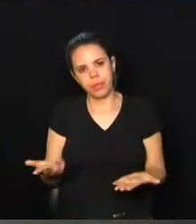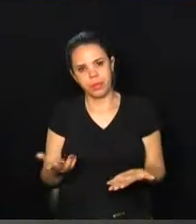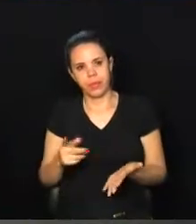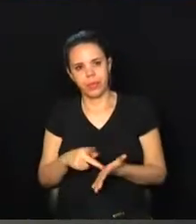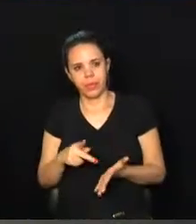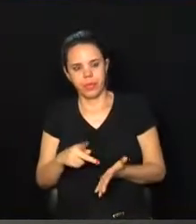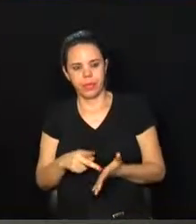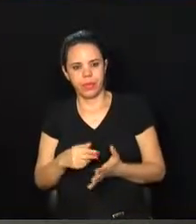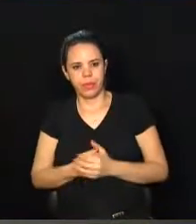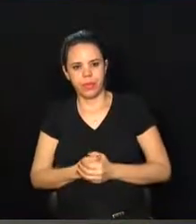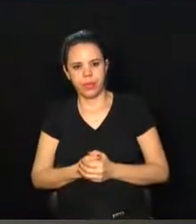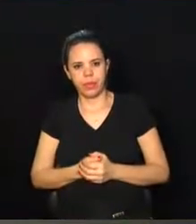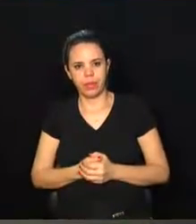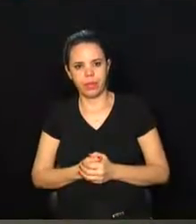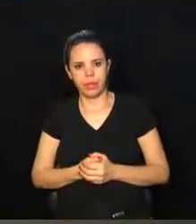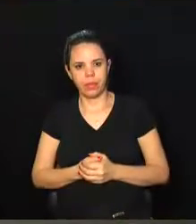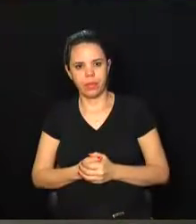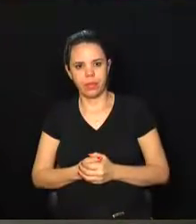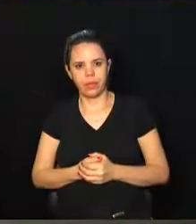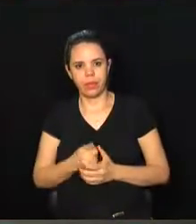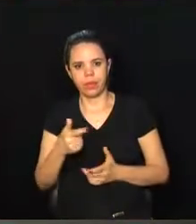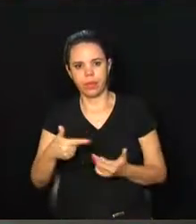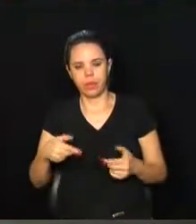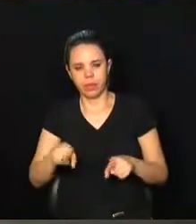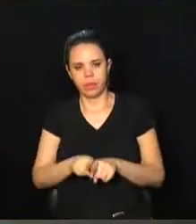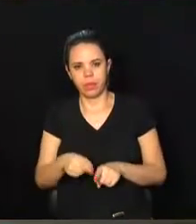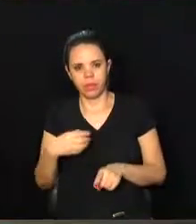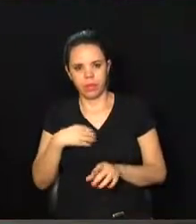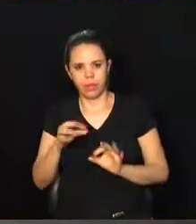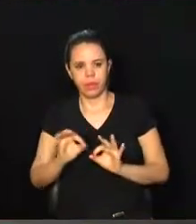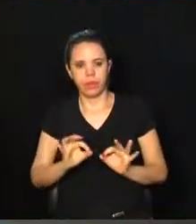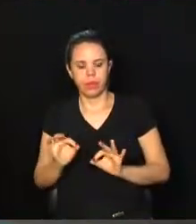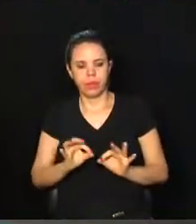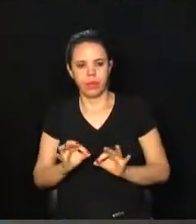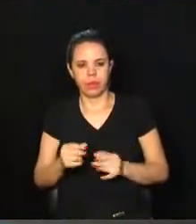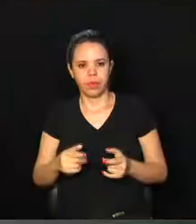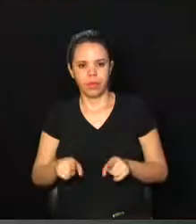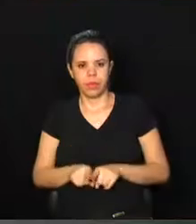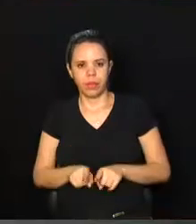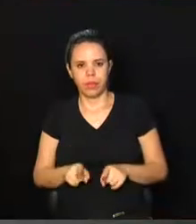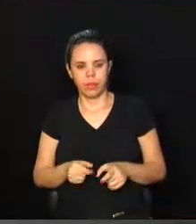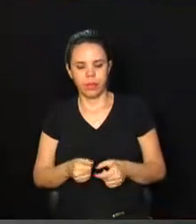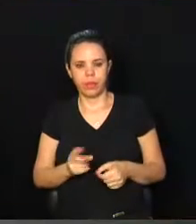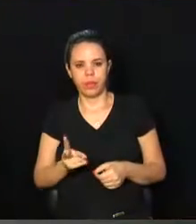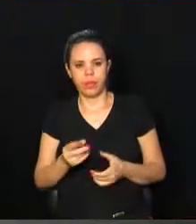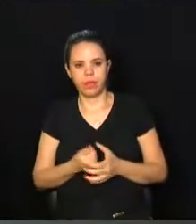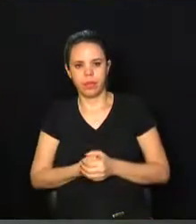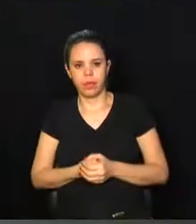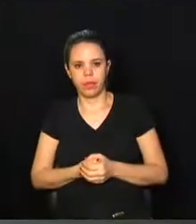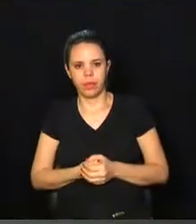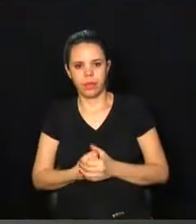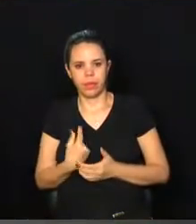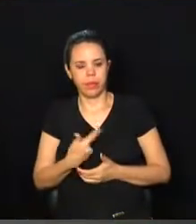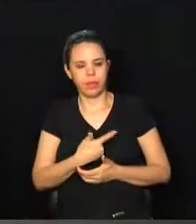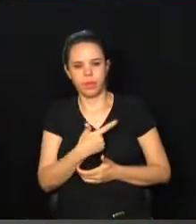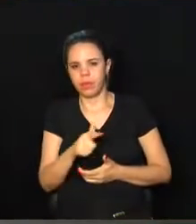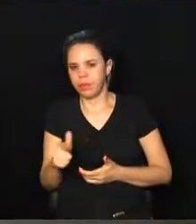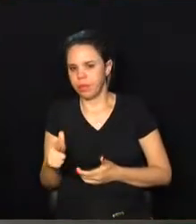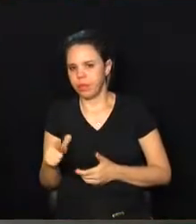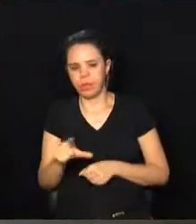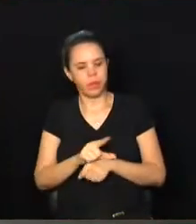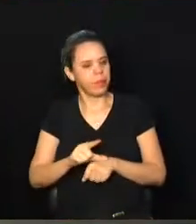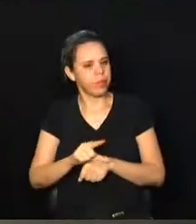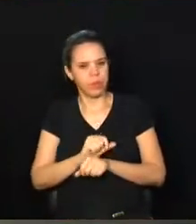verdade, é mais uma coisa, um jeitinho para a coisa continuar. Quer dizer, a gente não tem uma